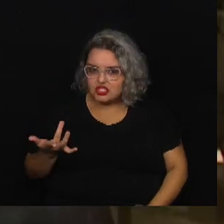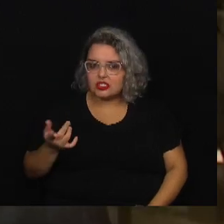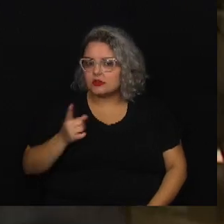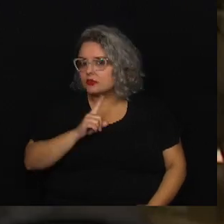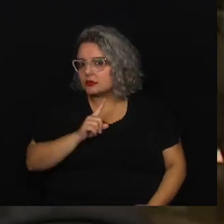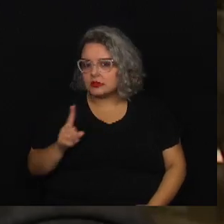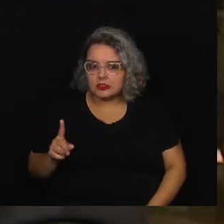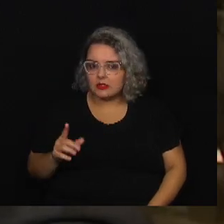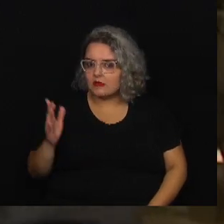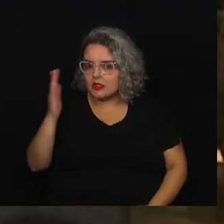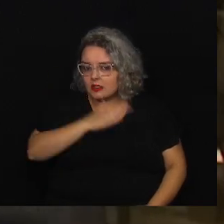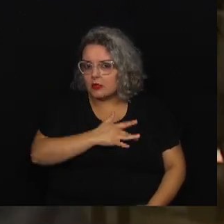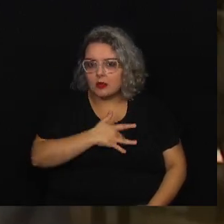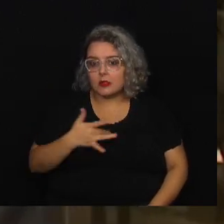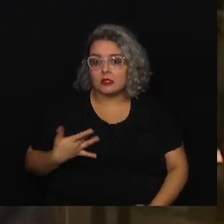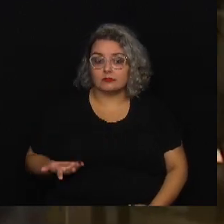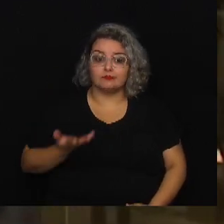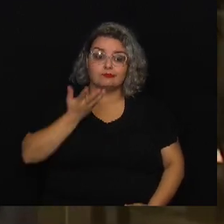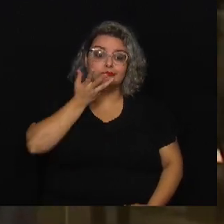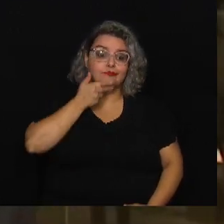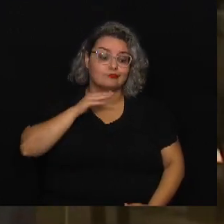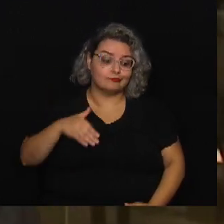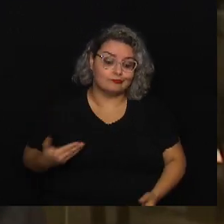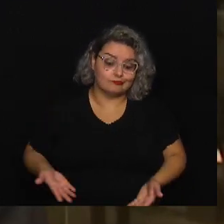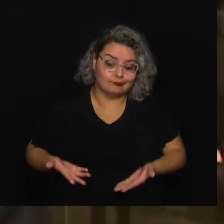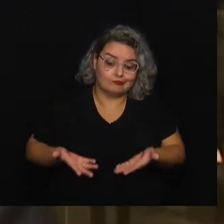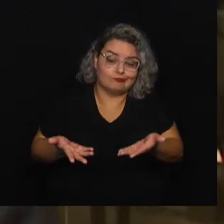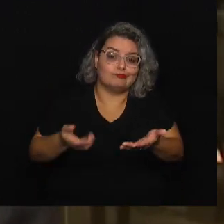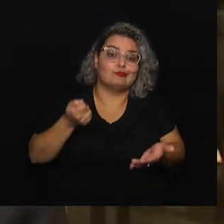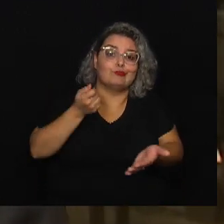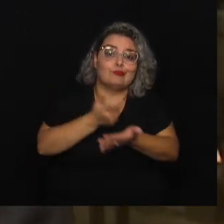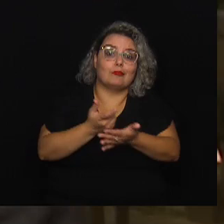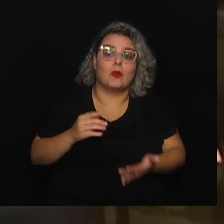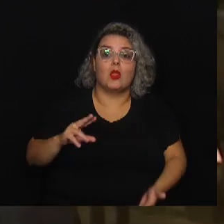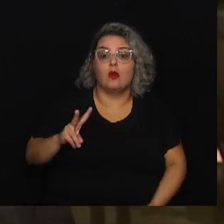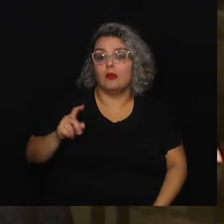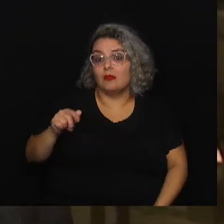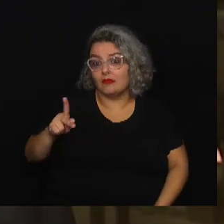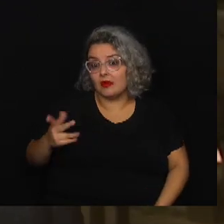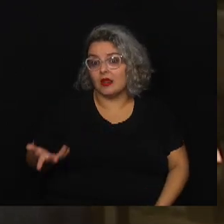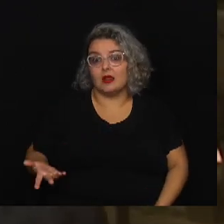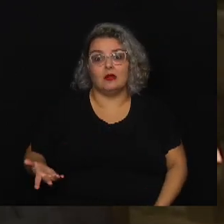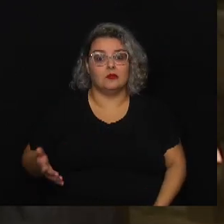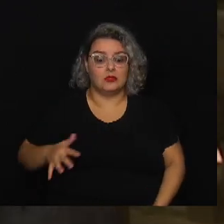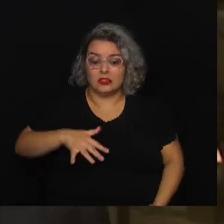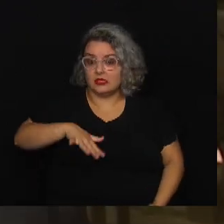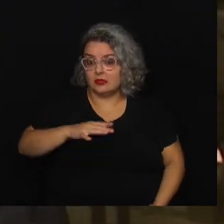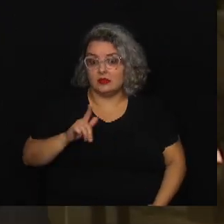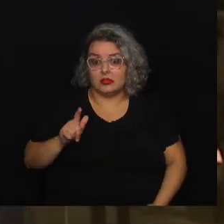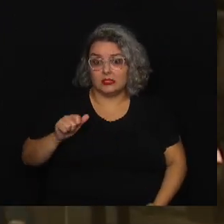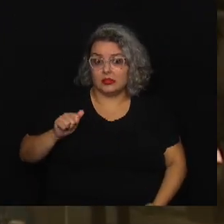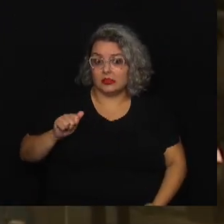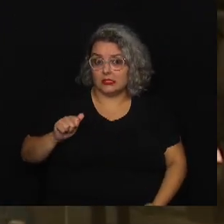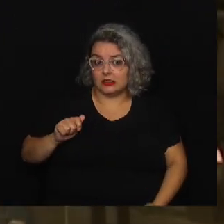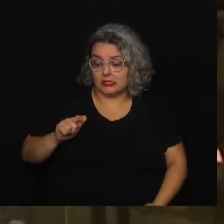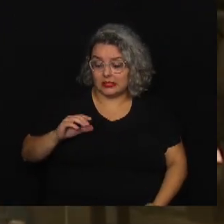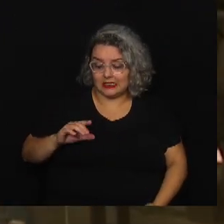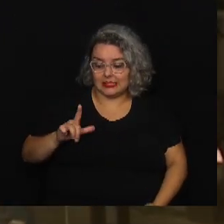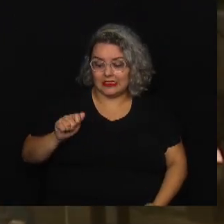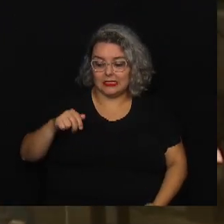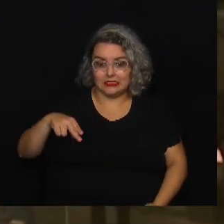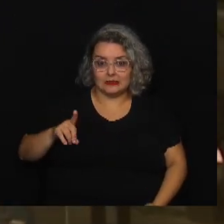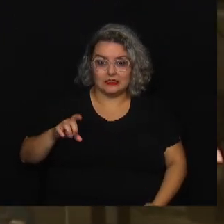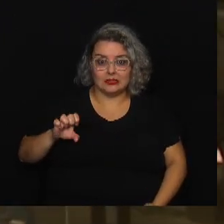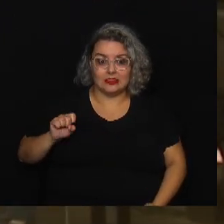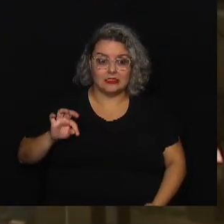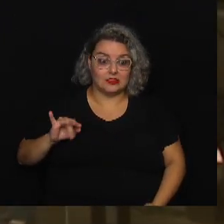assim, e as crianças estão sendo levadas a comprar esse tipo de coisa no mercado clandestino, e sem saber